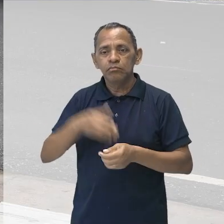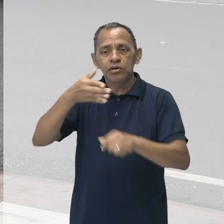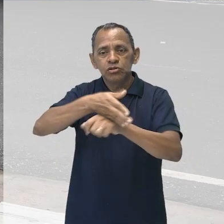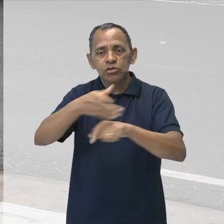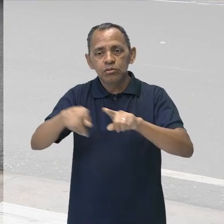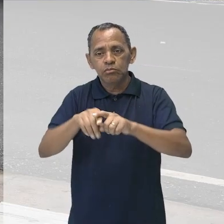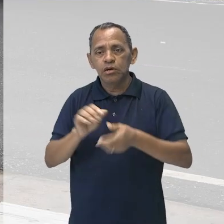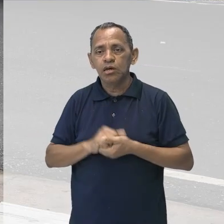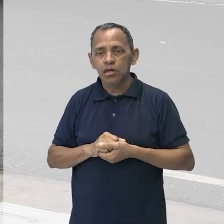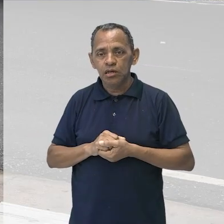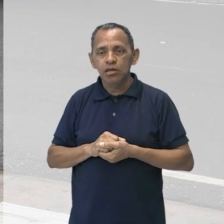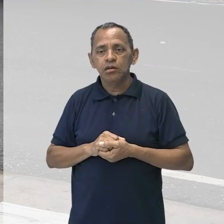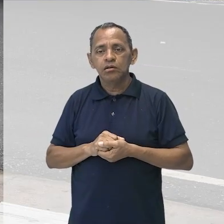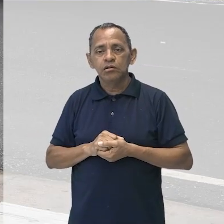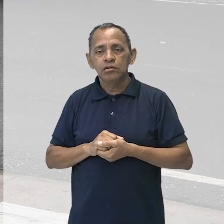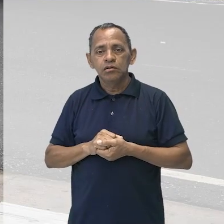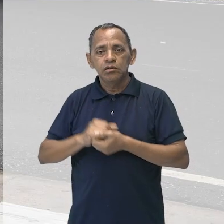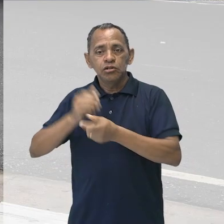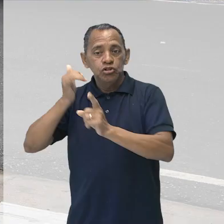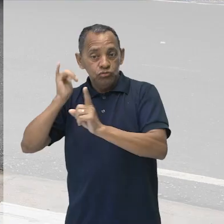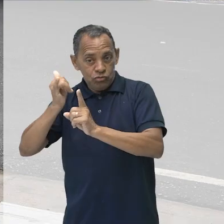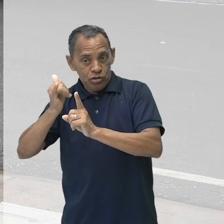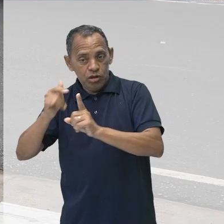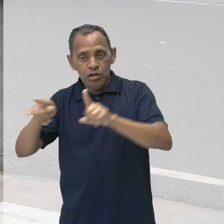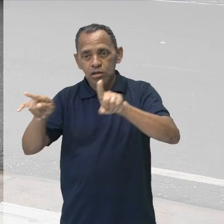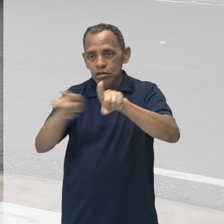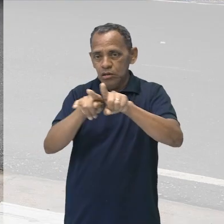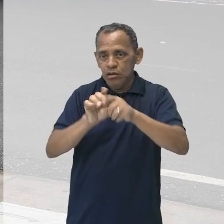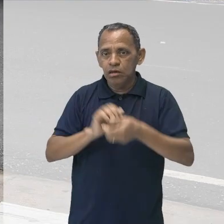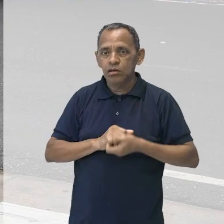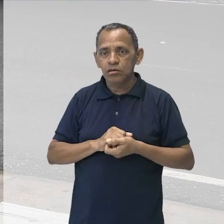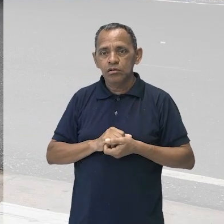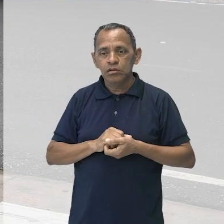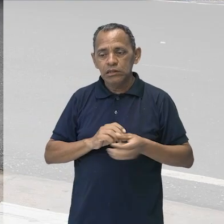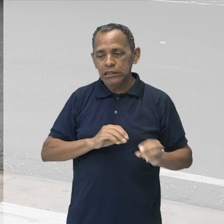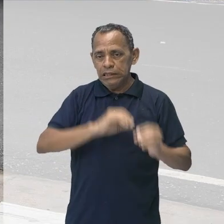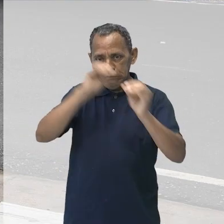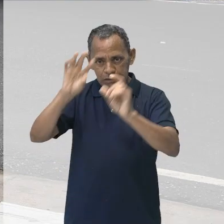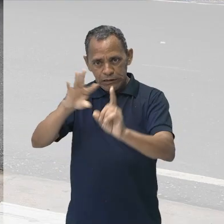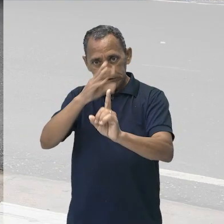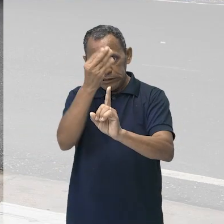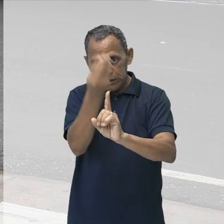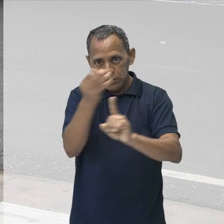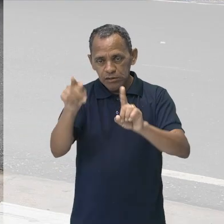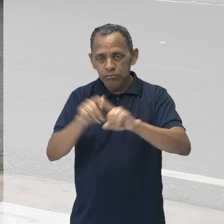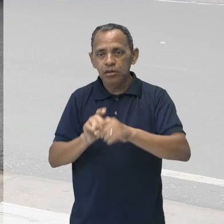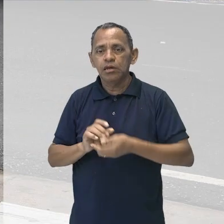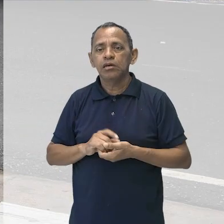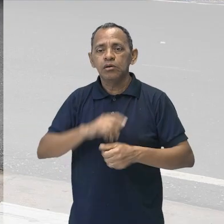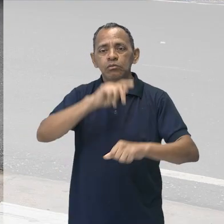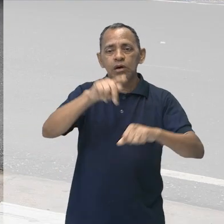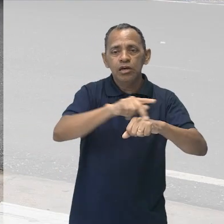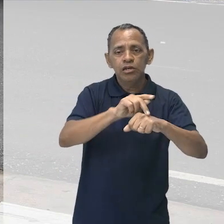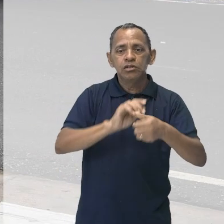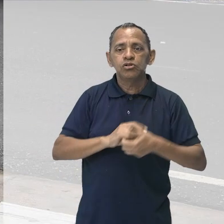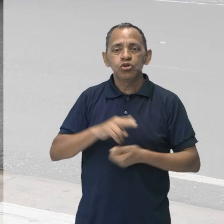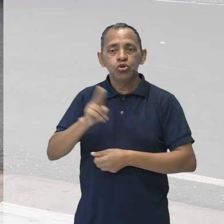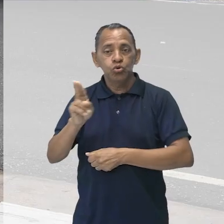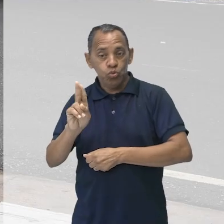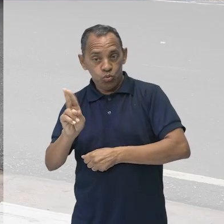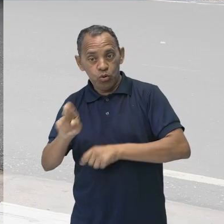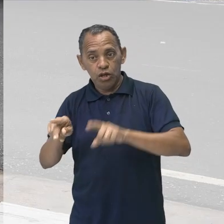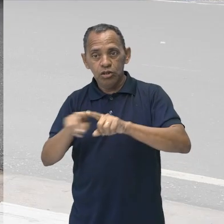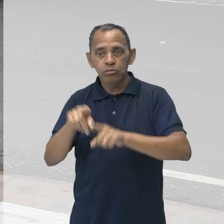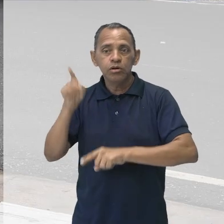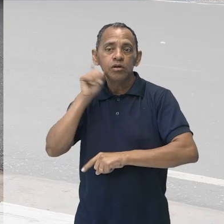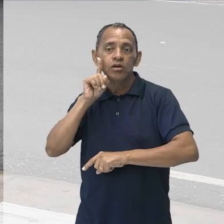e internacionais, levando sua arte para diversos estados brasileiros e países como Uruguai, Estados